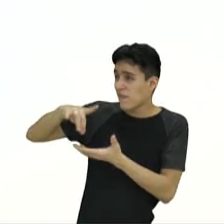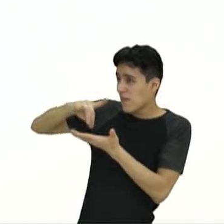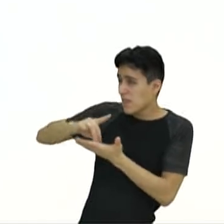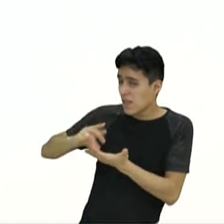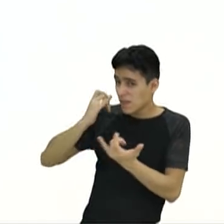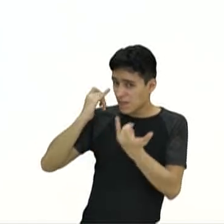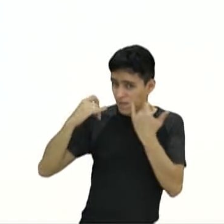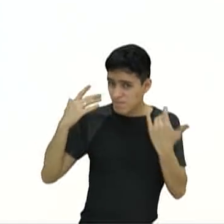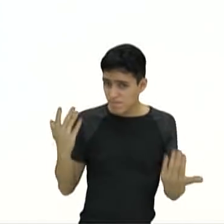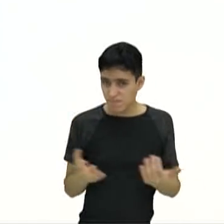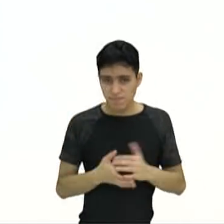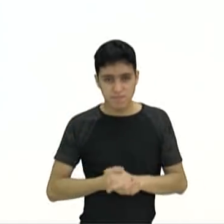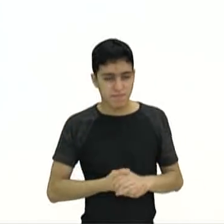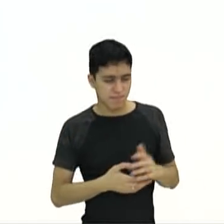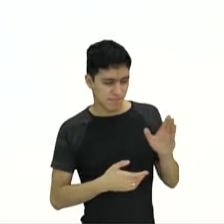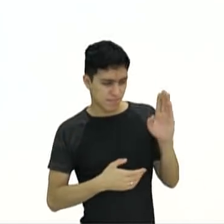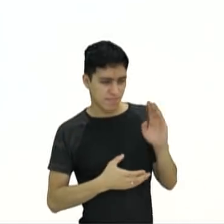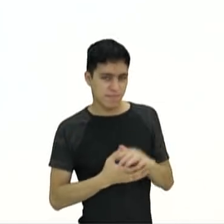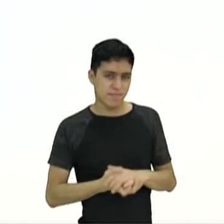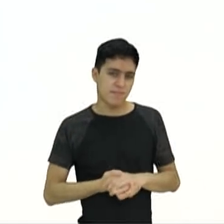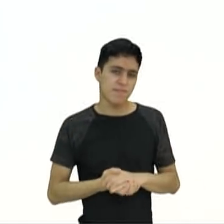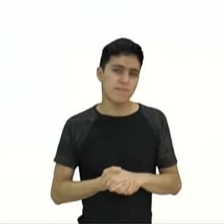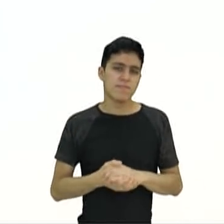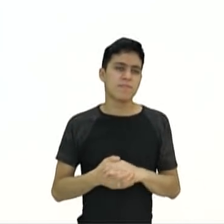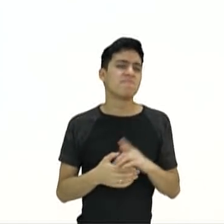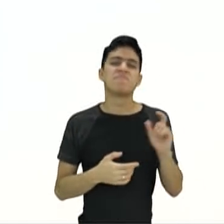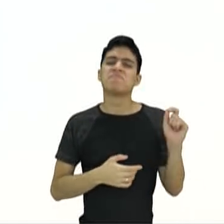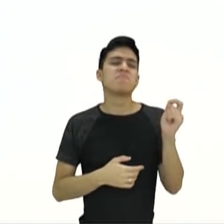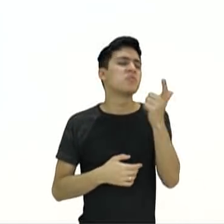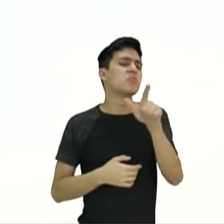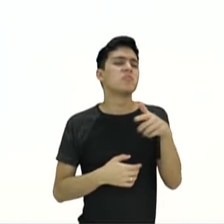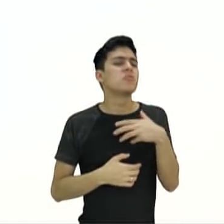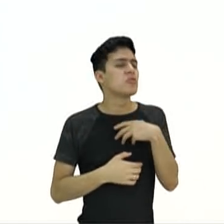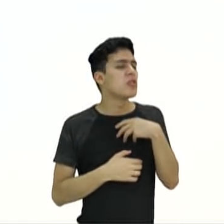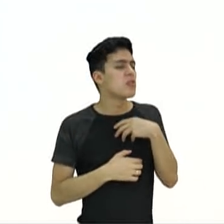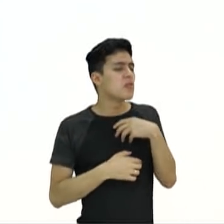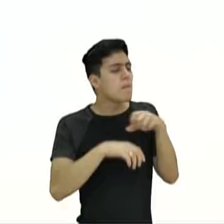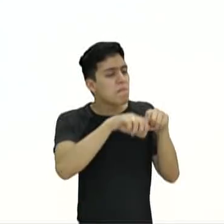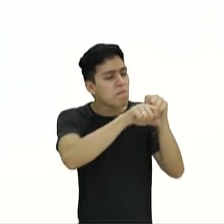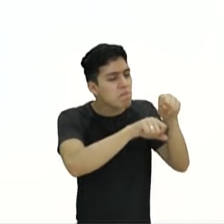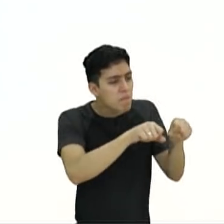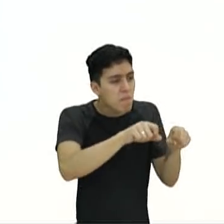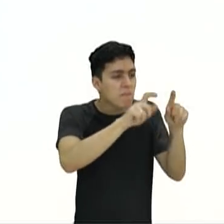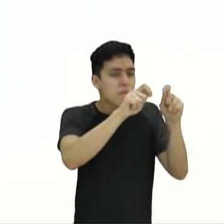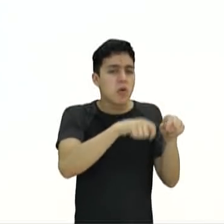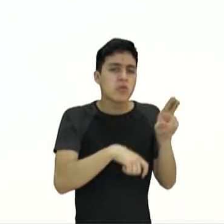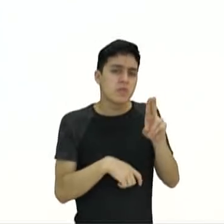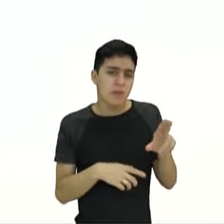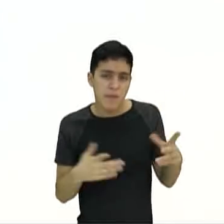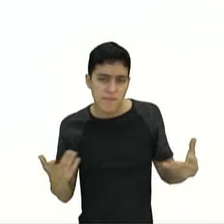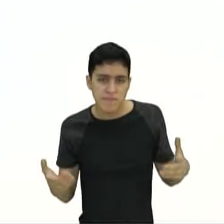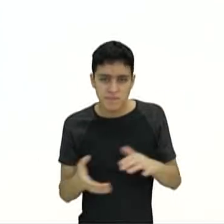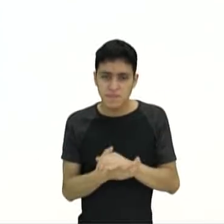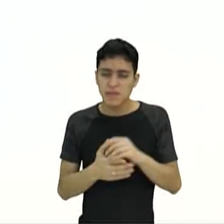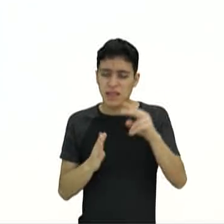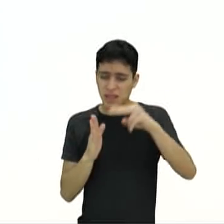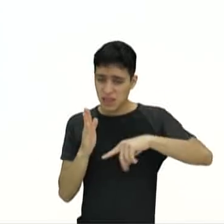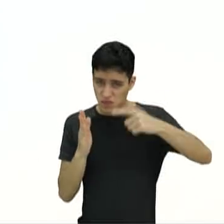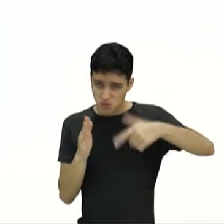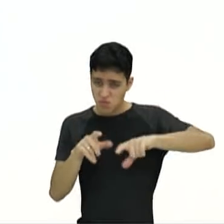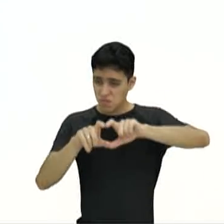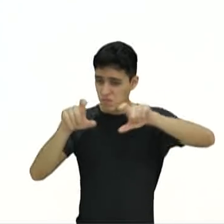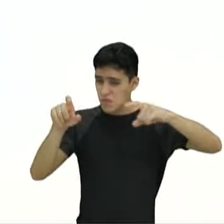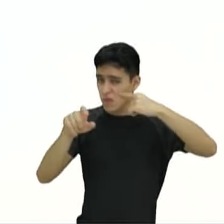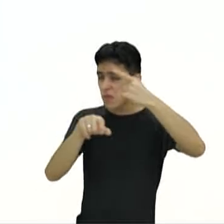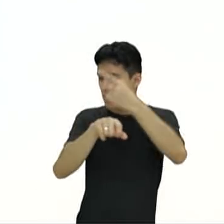das informações? Letra B. Que outras fontes podem ser utilizadas? Então, releia o trecho